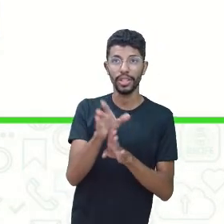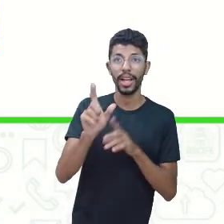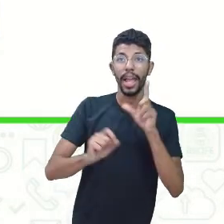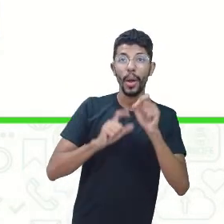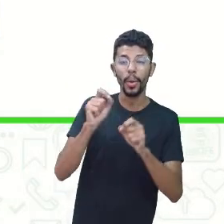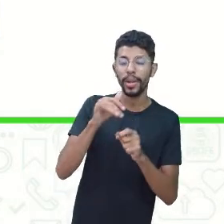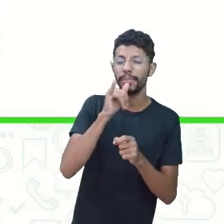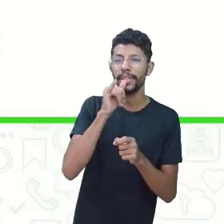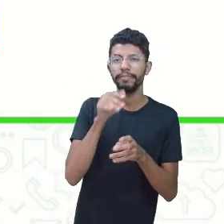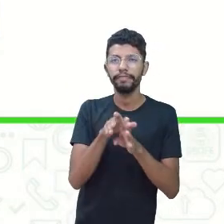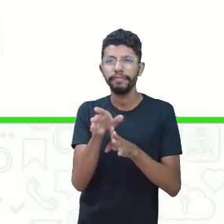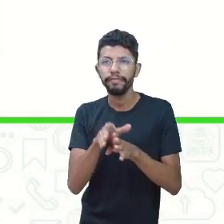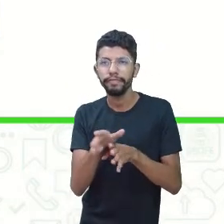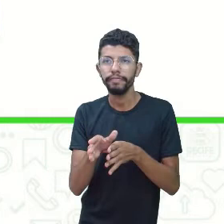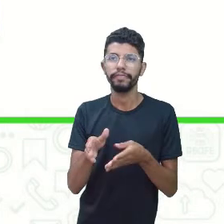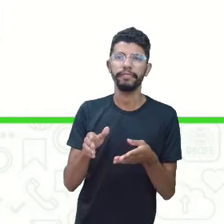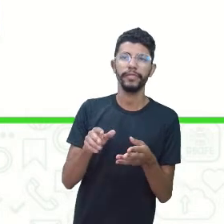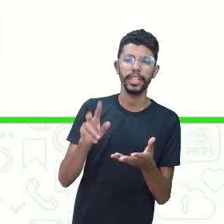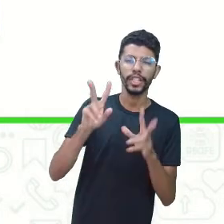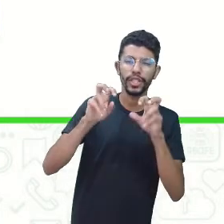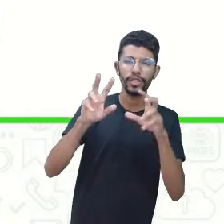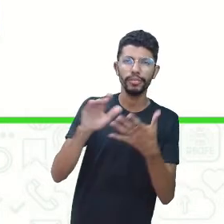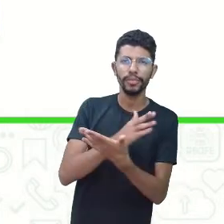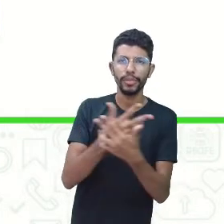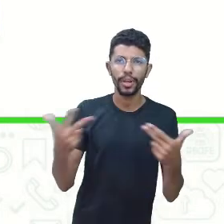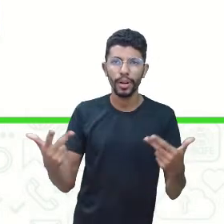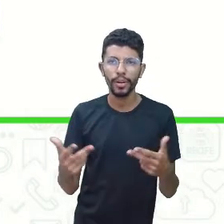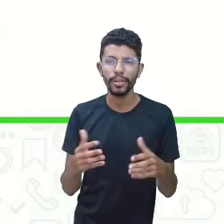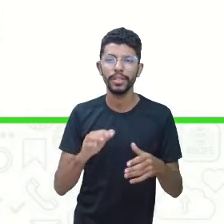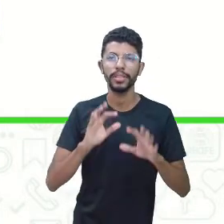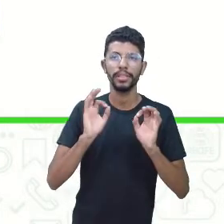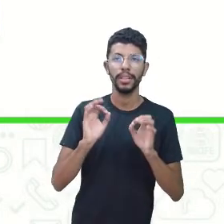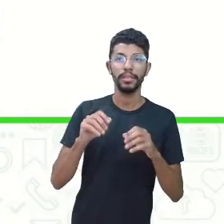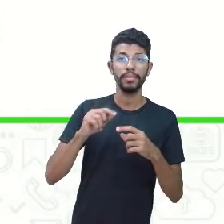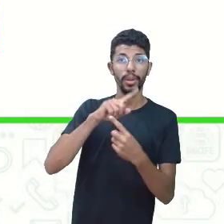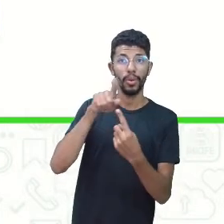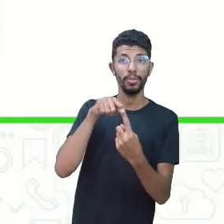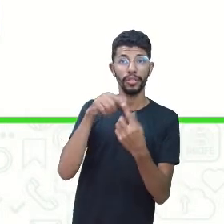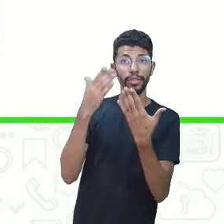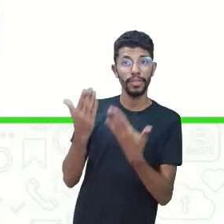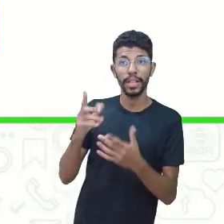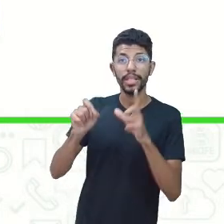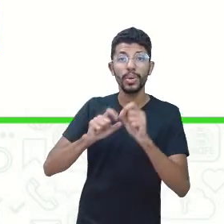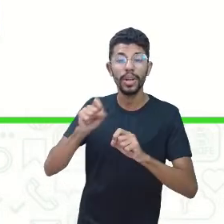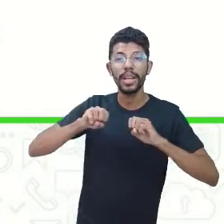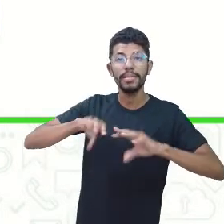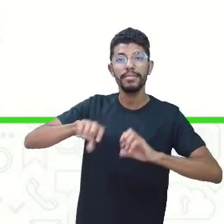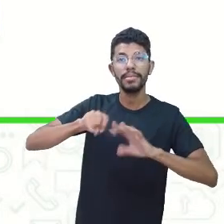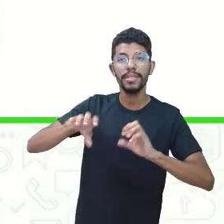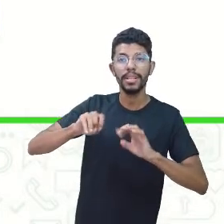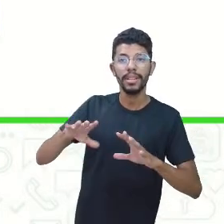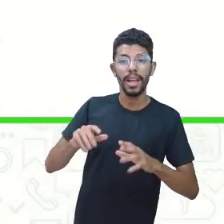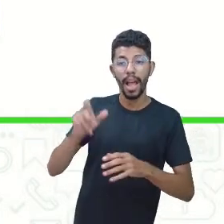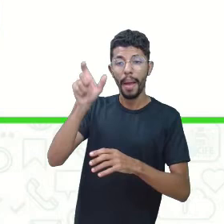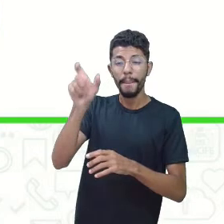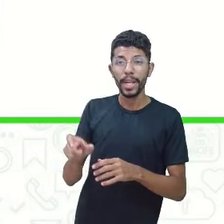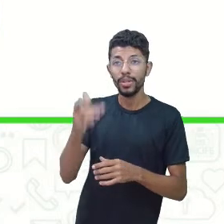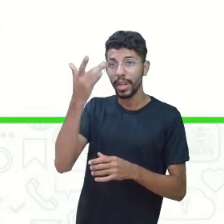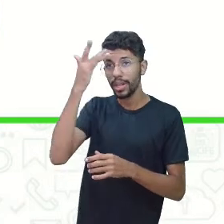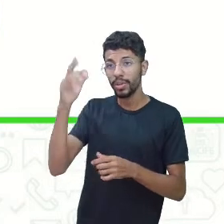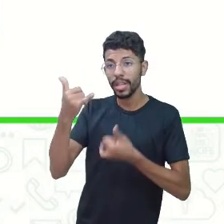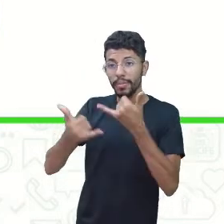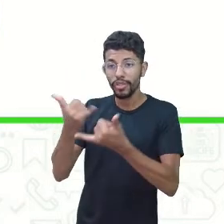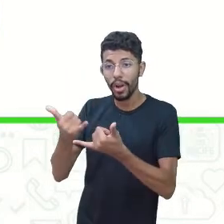instruir, orientar sobre algo. Essa é a intenção, ensinar aqueles que não sabem jogar um jogo